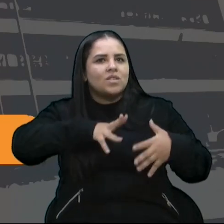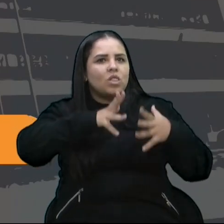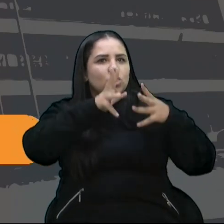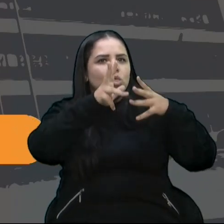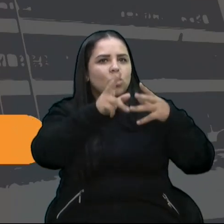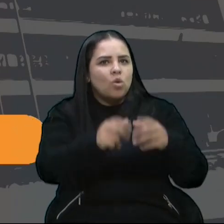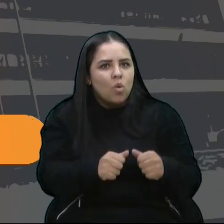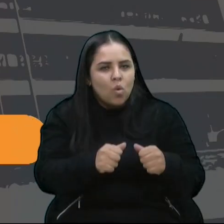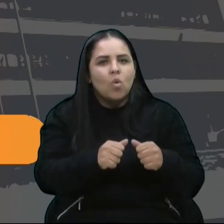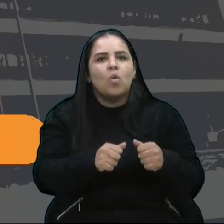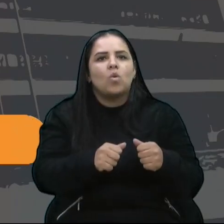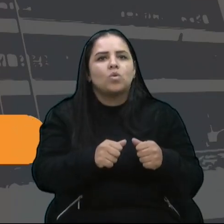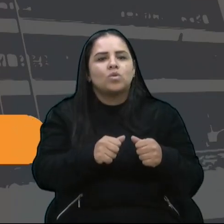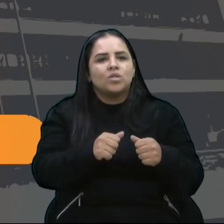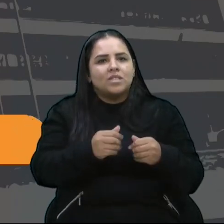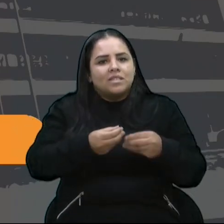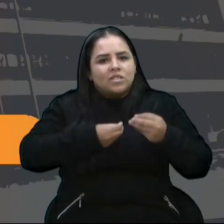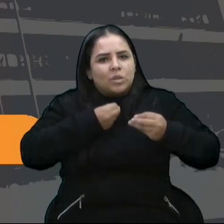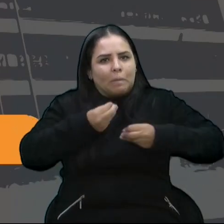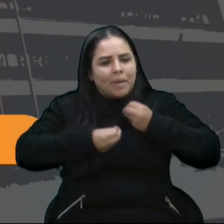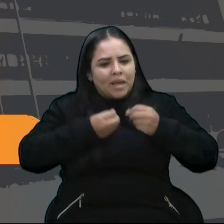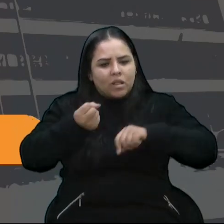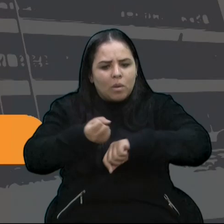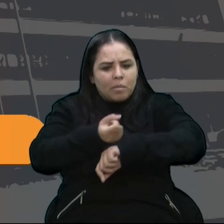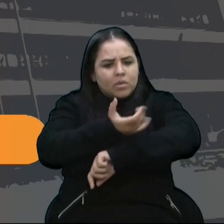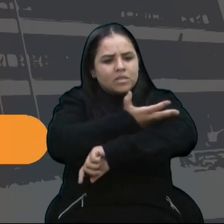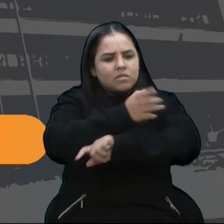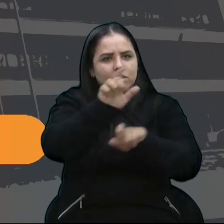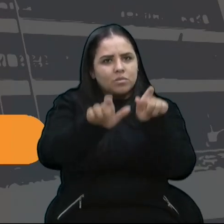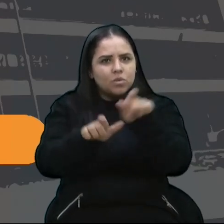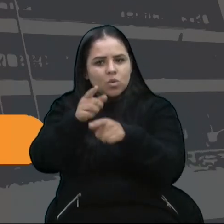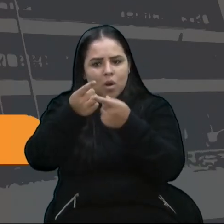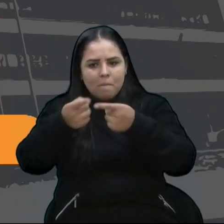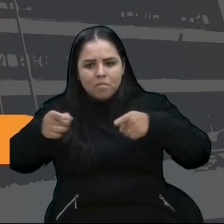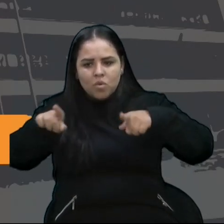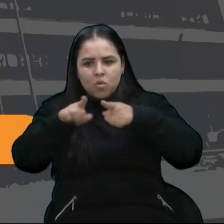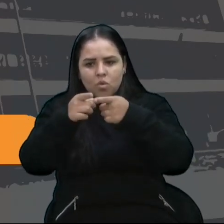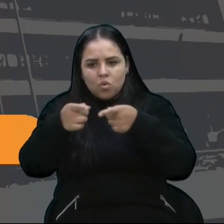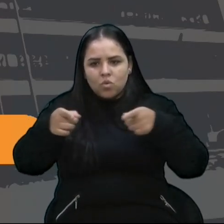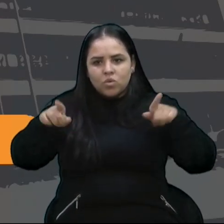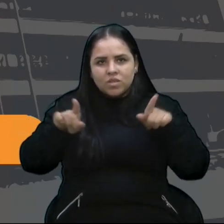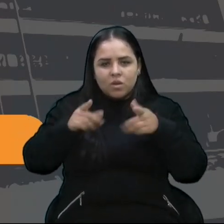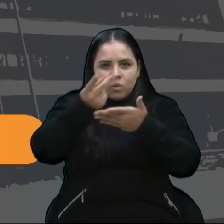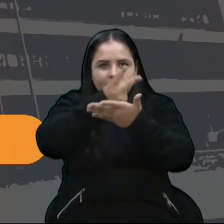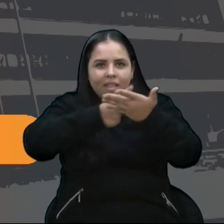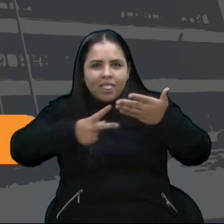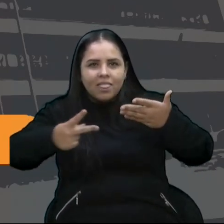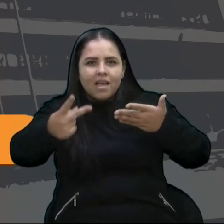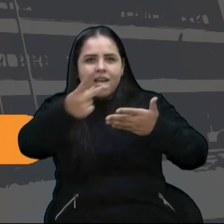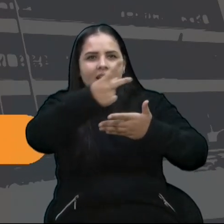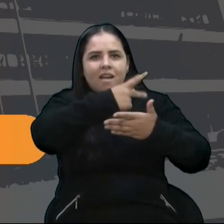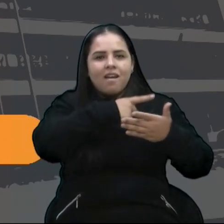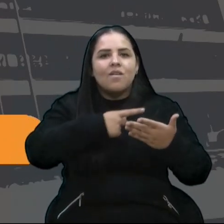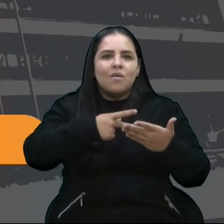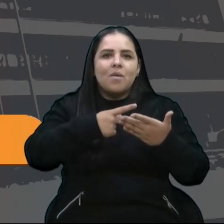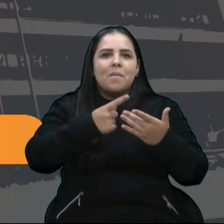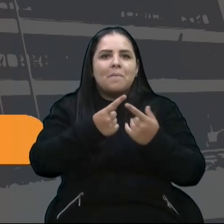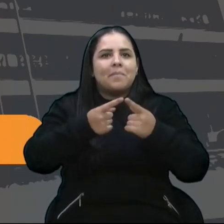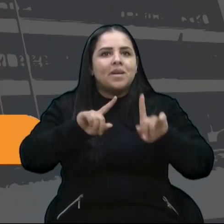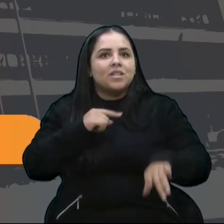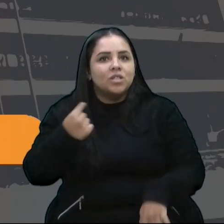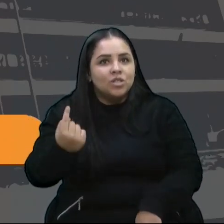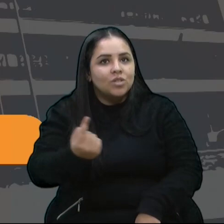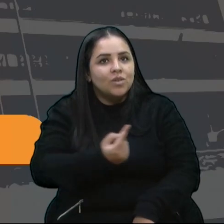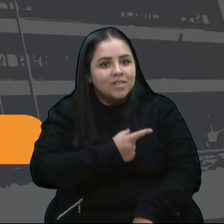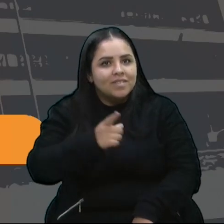a sensibilidade das pessoas, com a música, com a imagem, com tudo isso. Mas a gente tem um aspecto